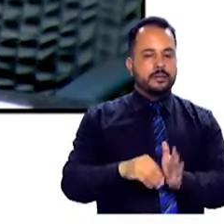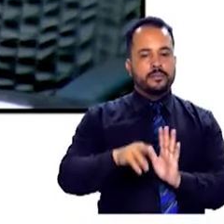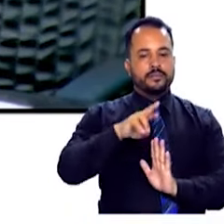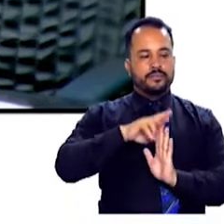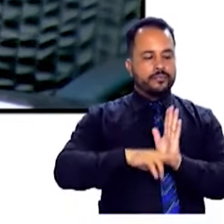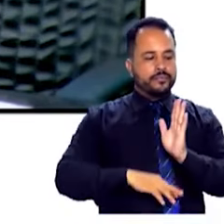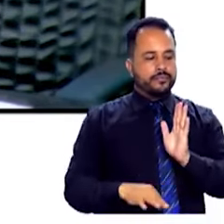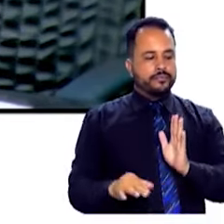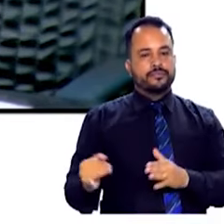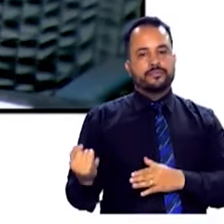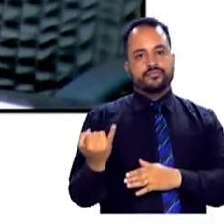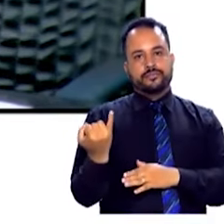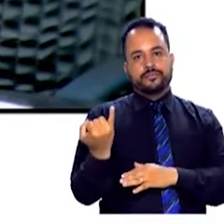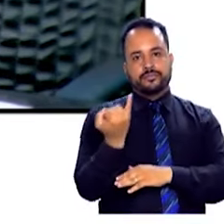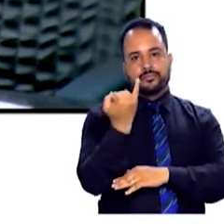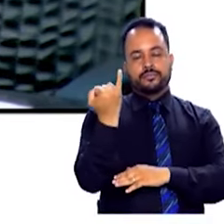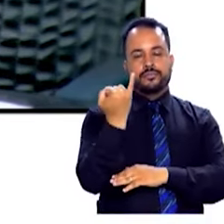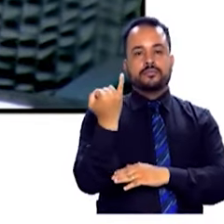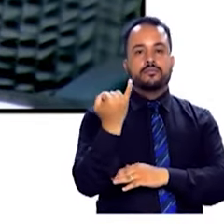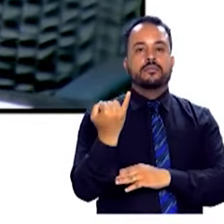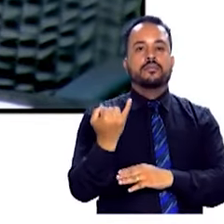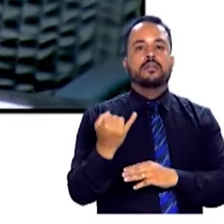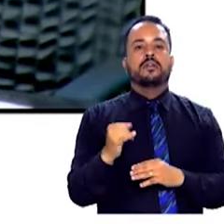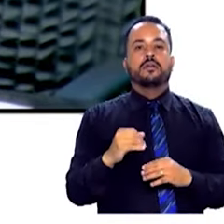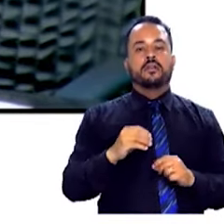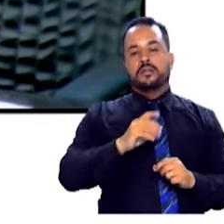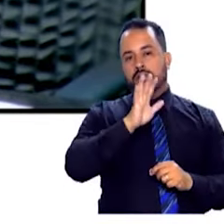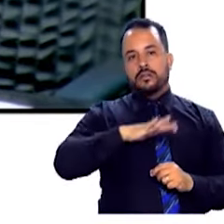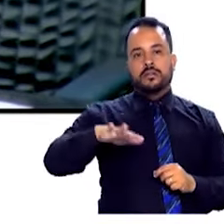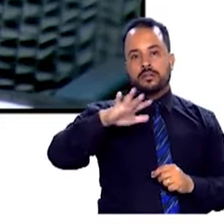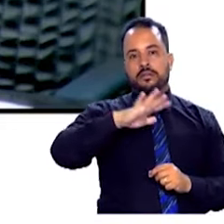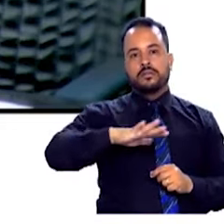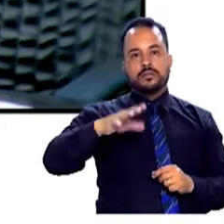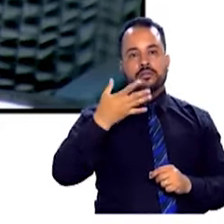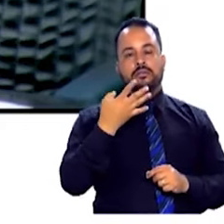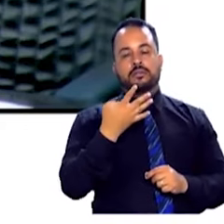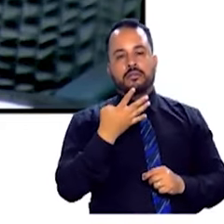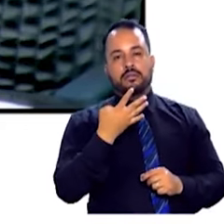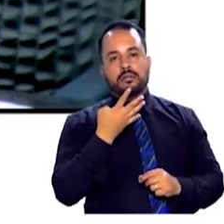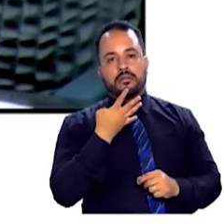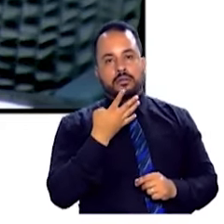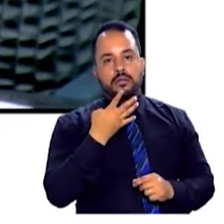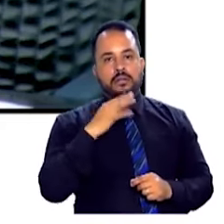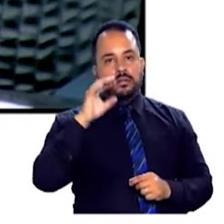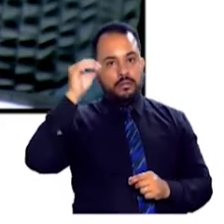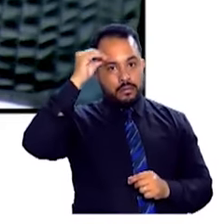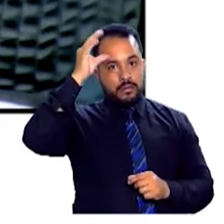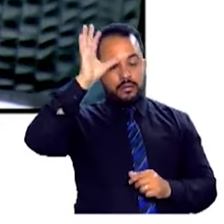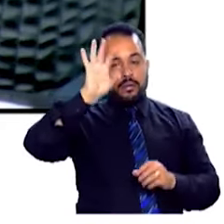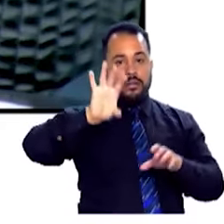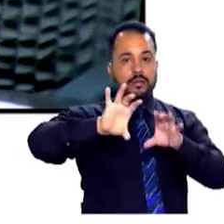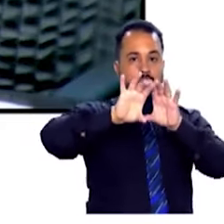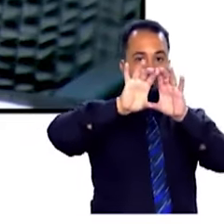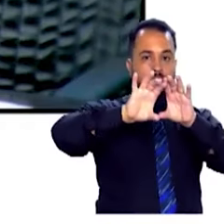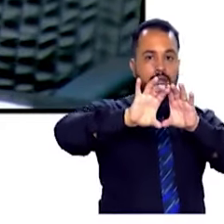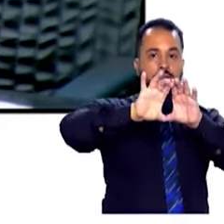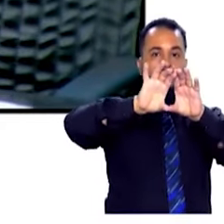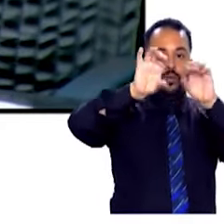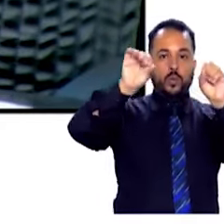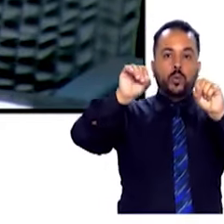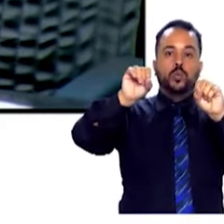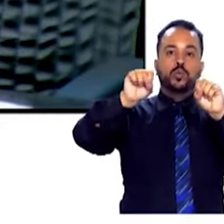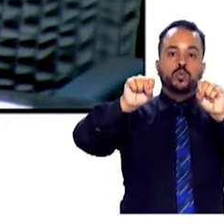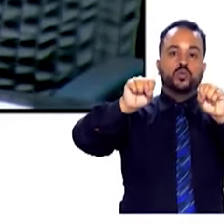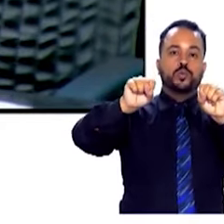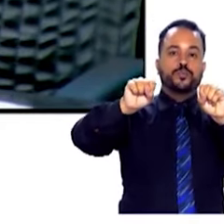né Eh as regras que todos nós conhecemos né Por exemplo o recurso extraordinário argentino também é um recurso exclusivamente de direito